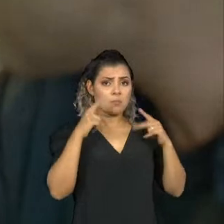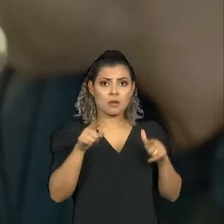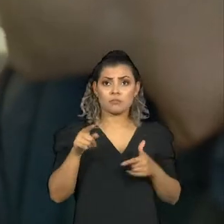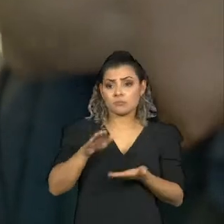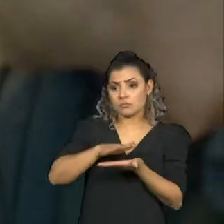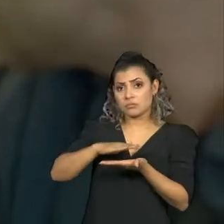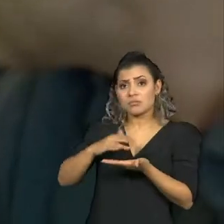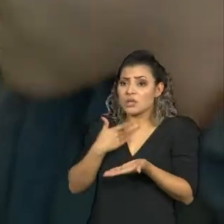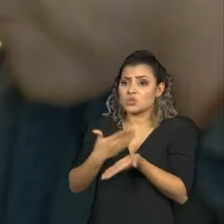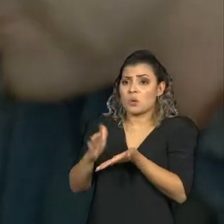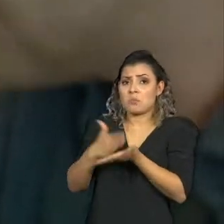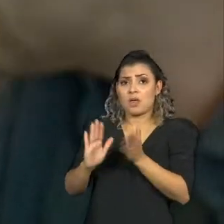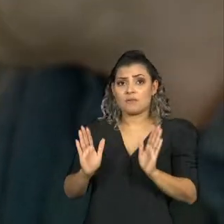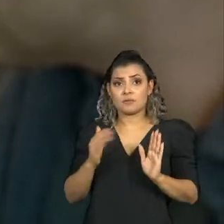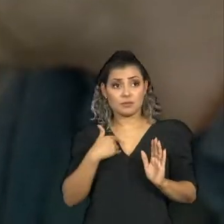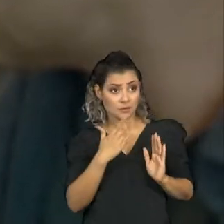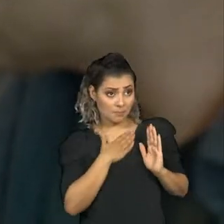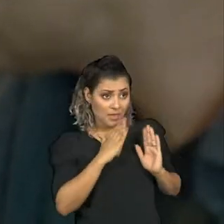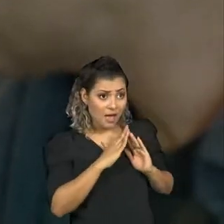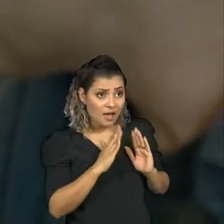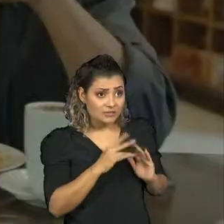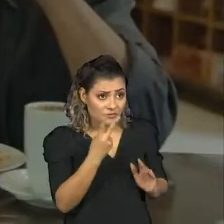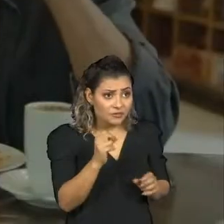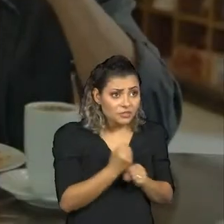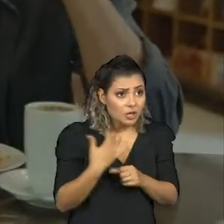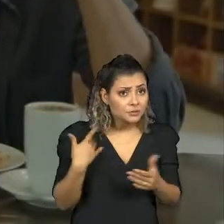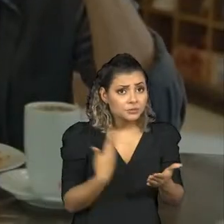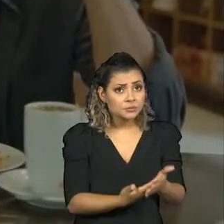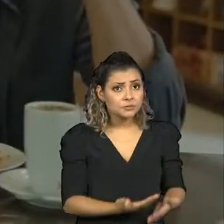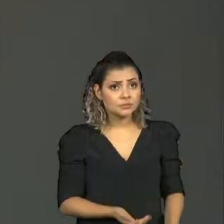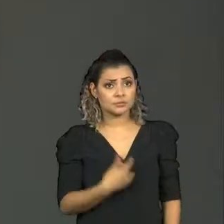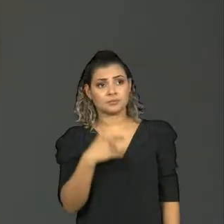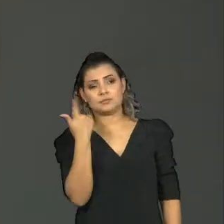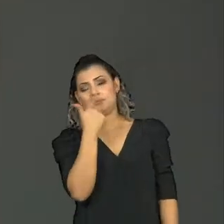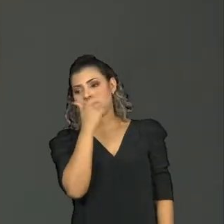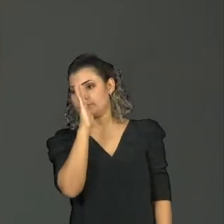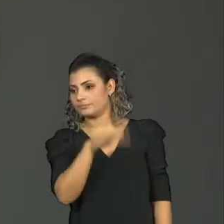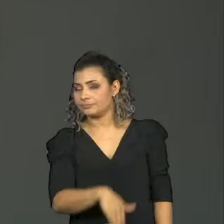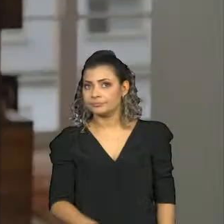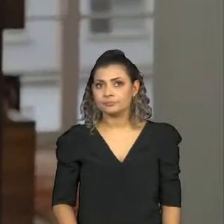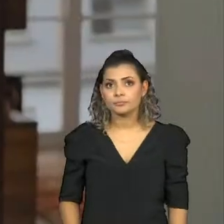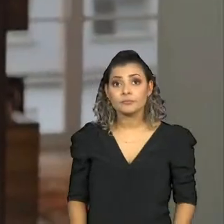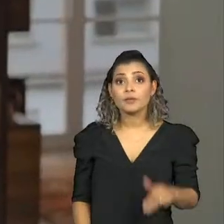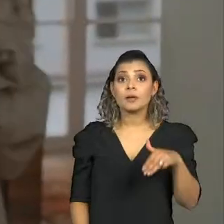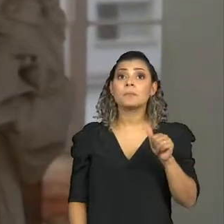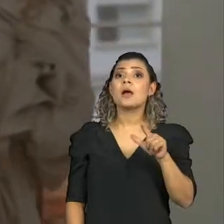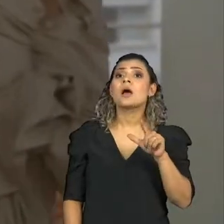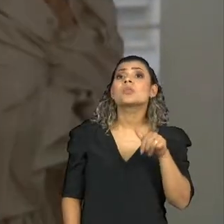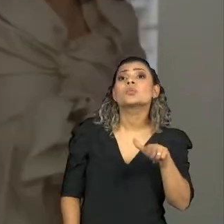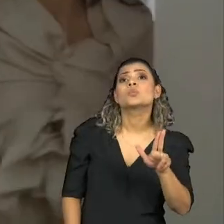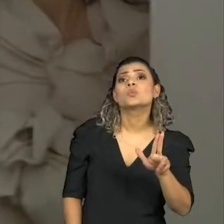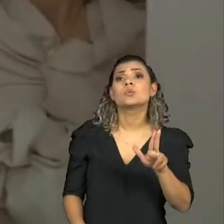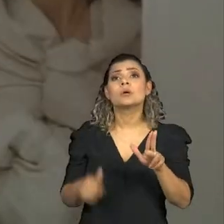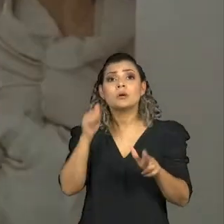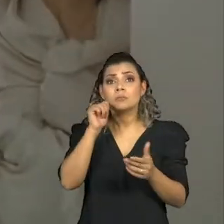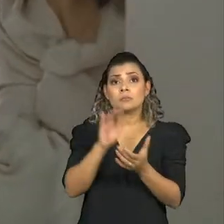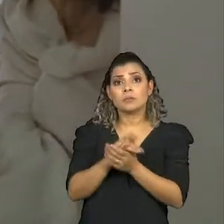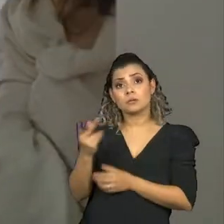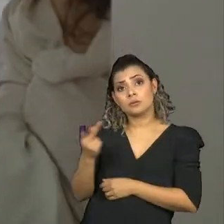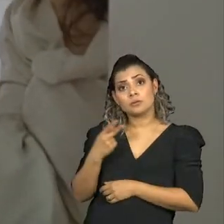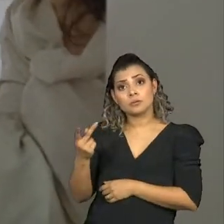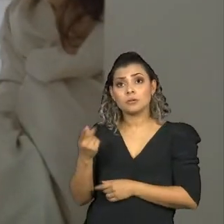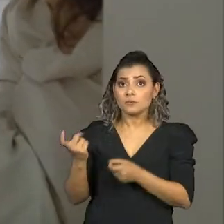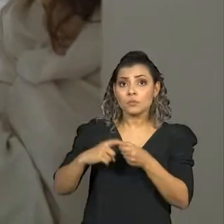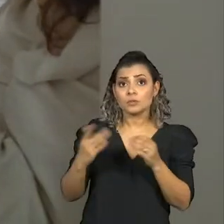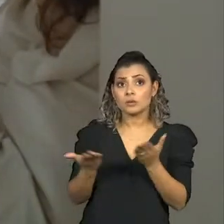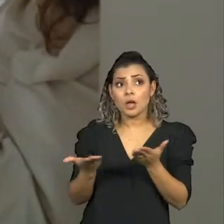causa. Por minha causa? Por 20 anos. Manu! Manu, é que eu e sua mãe, a gente tá voltando.